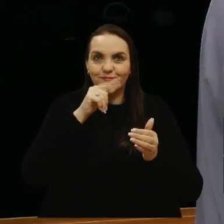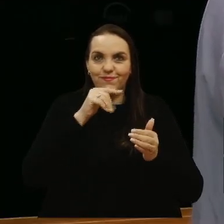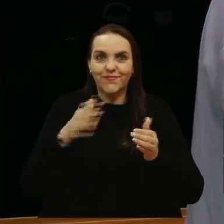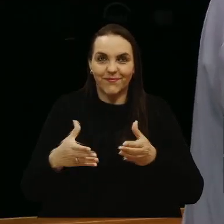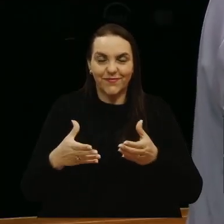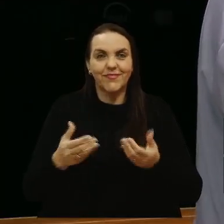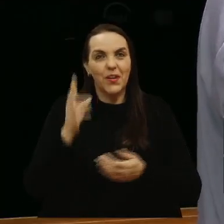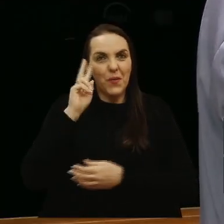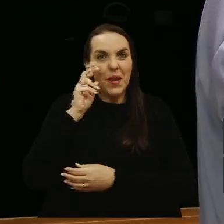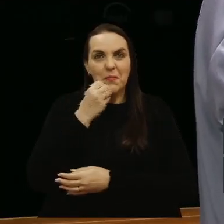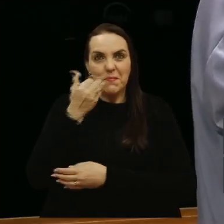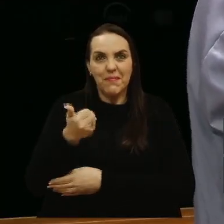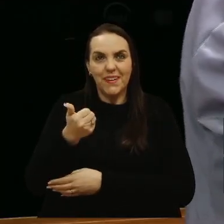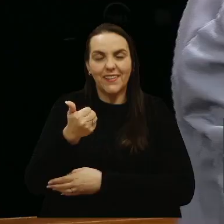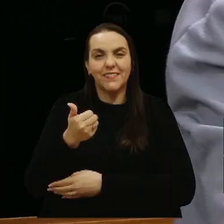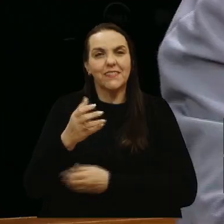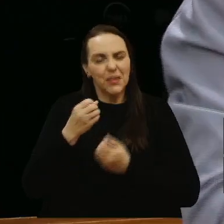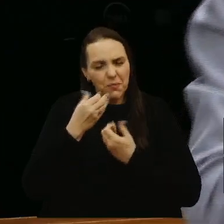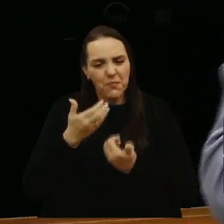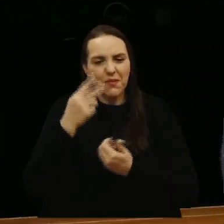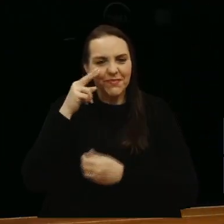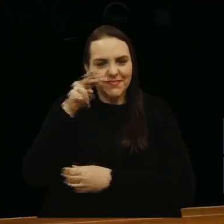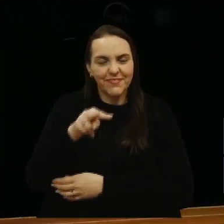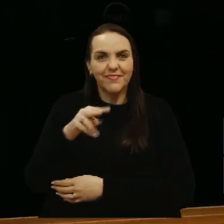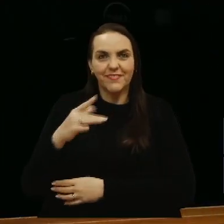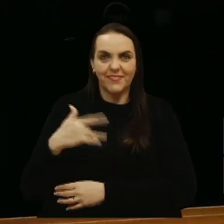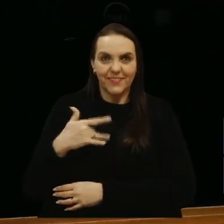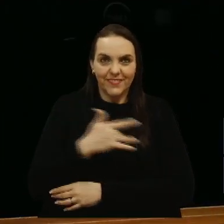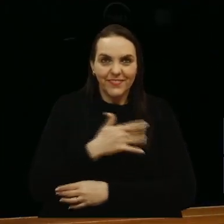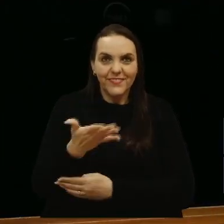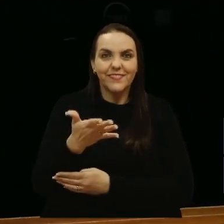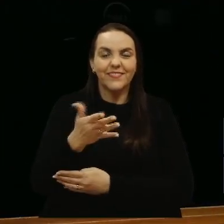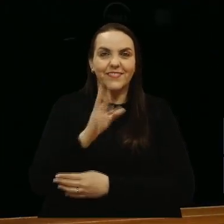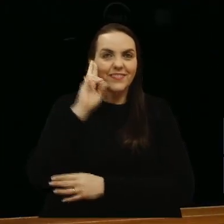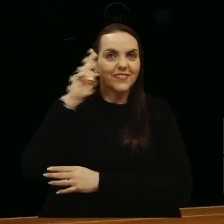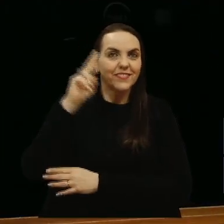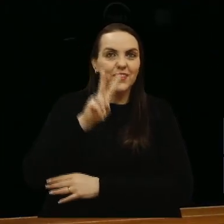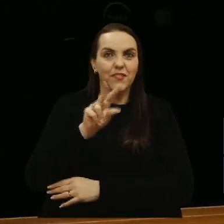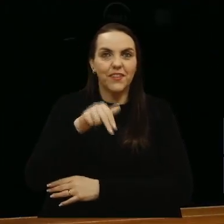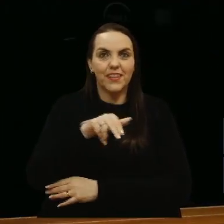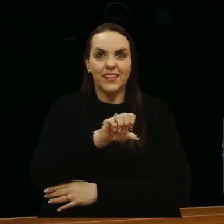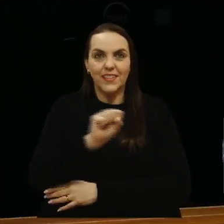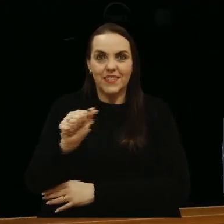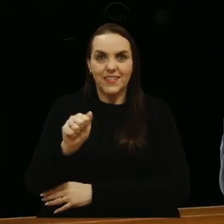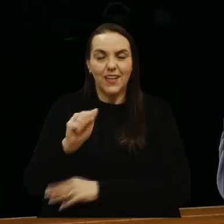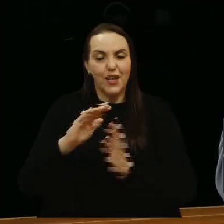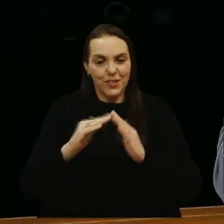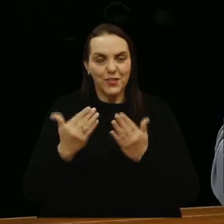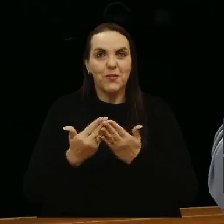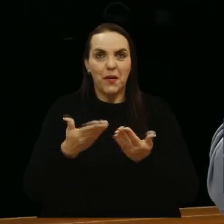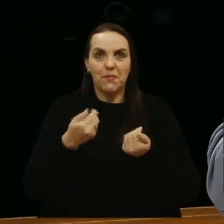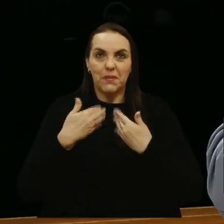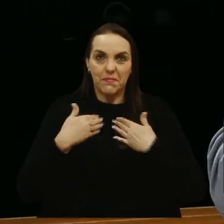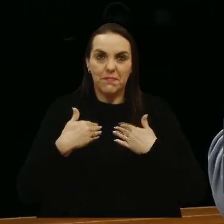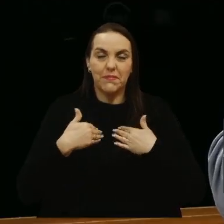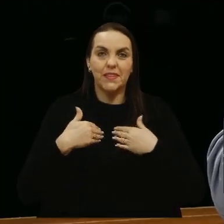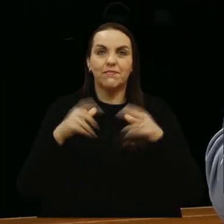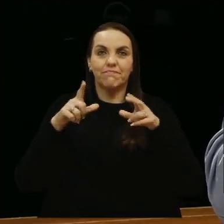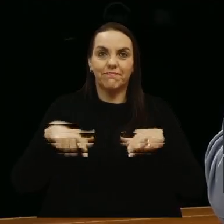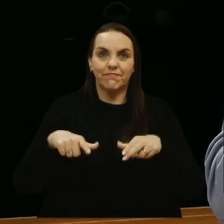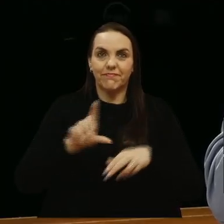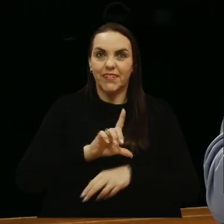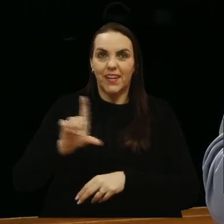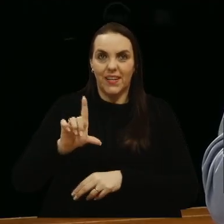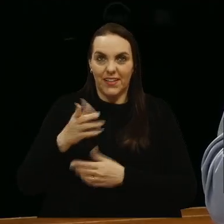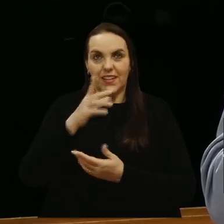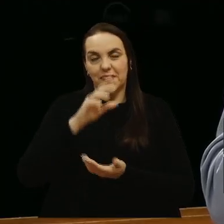ver a senhora bem aqui, que bom ver a diretora Vanessa aqui representando uma escola que tanto fez pela minha vida e tanto faz pela zona leste da cidade. Queria cumprimentar